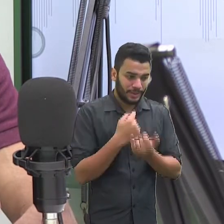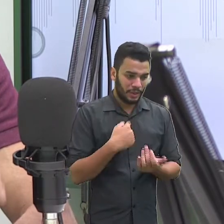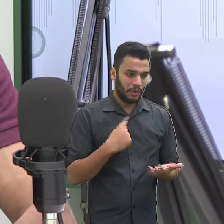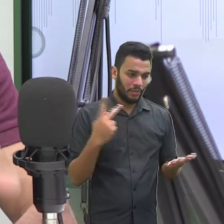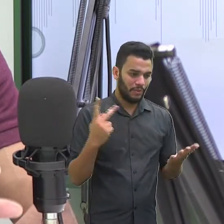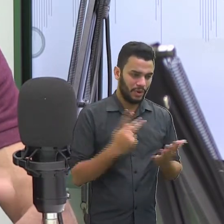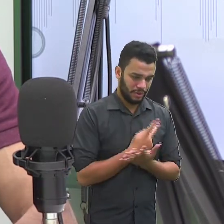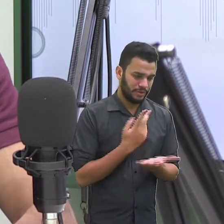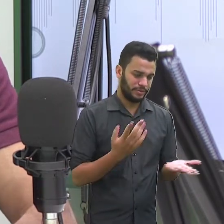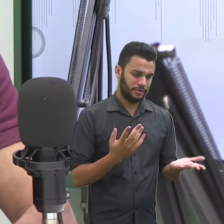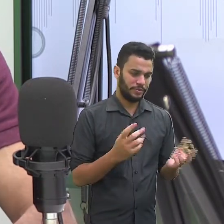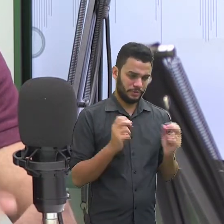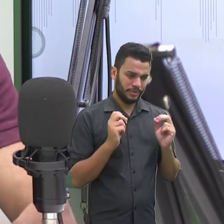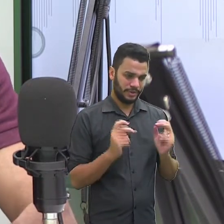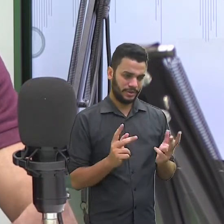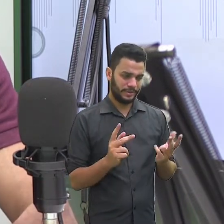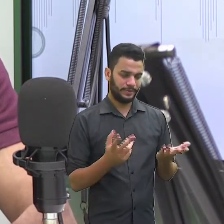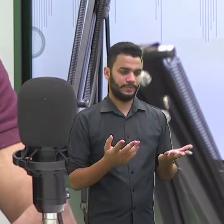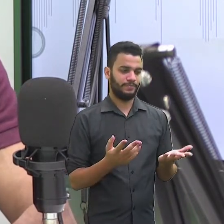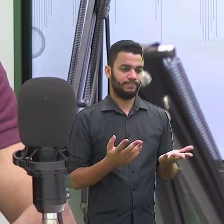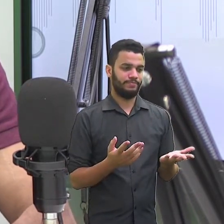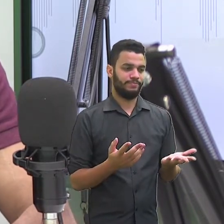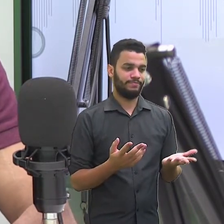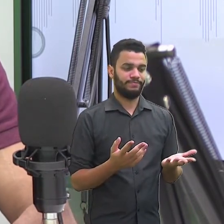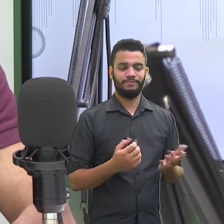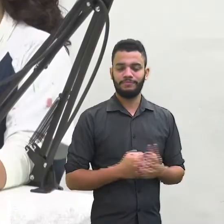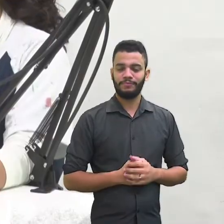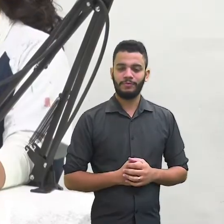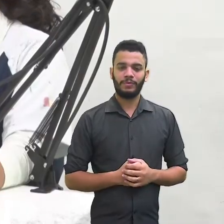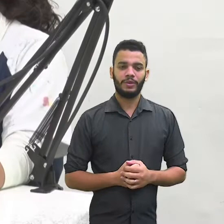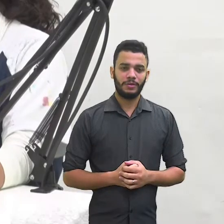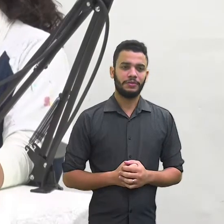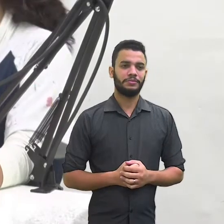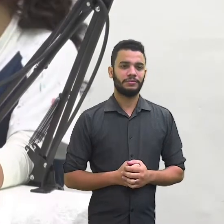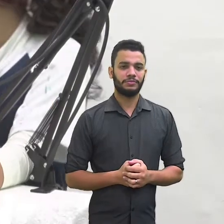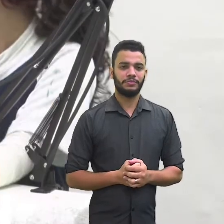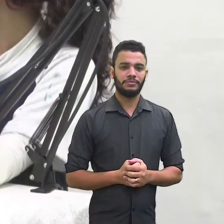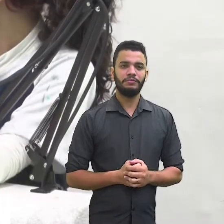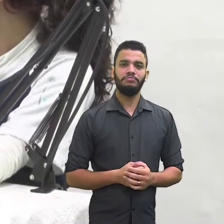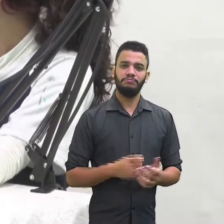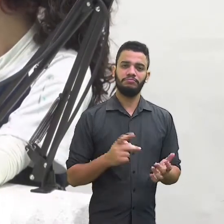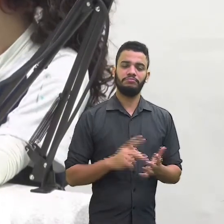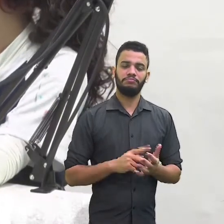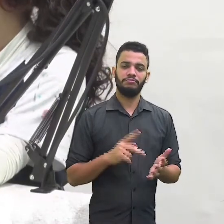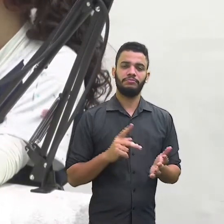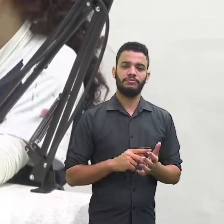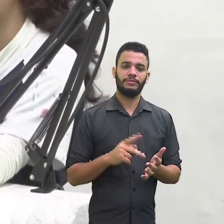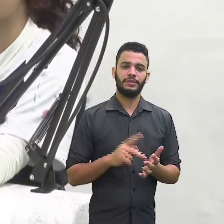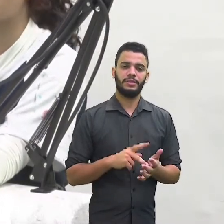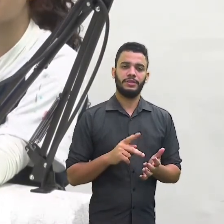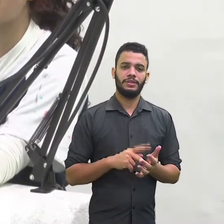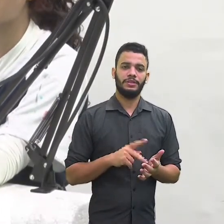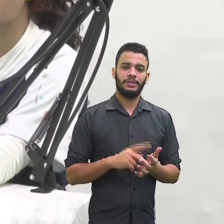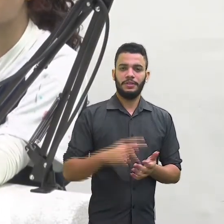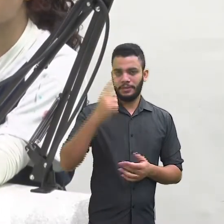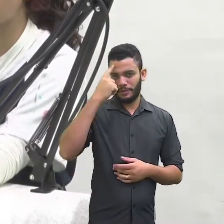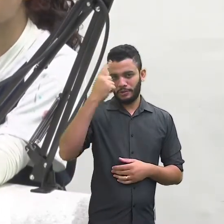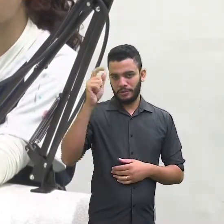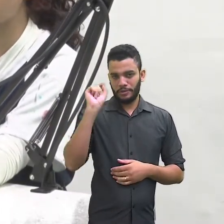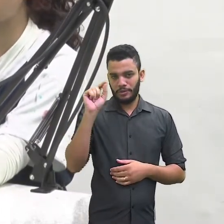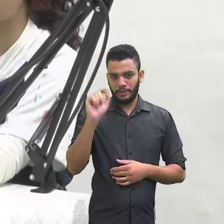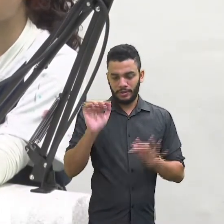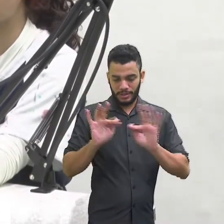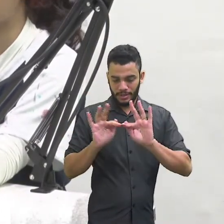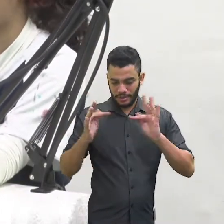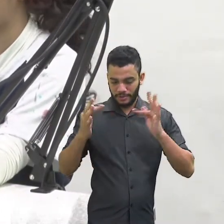nós, pais, e os nossos respectivos filhos. Sim, já compreenderam que vocês já podem chamar todo mundo da família e